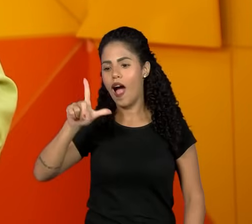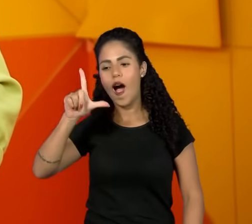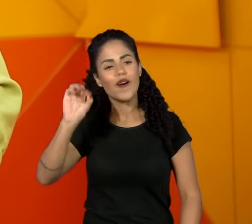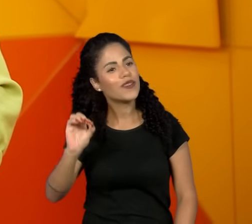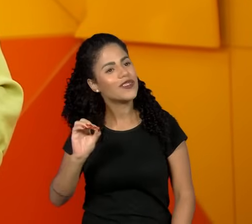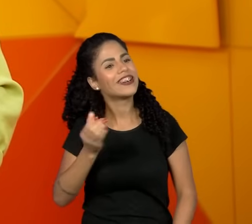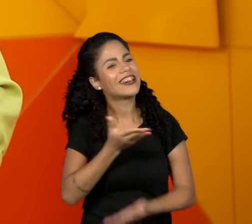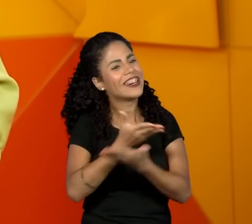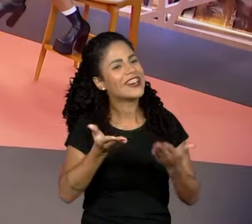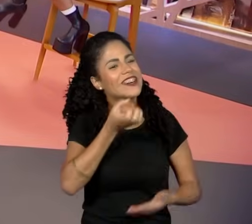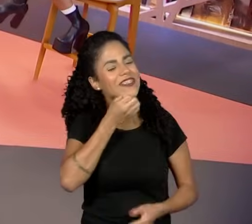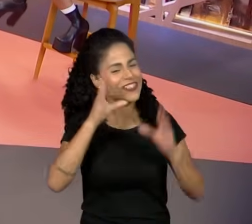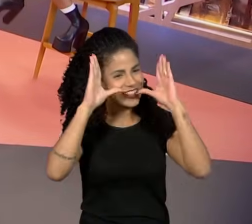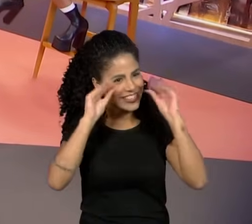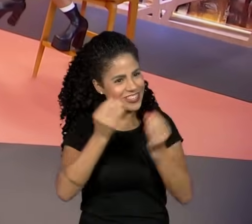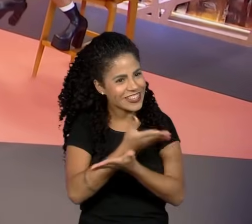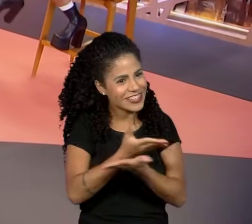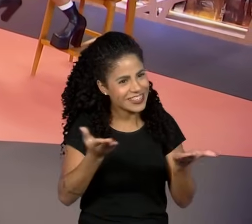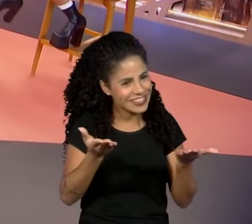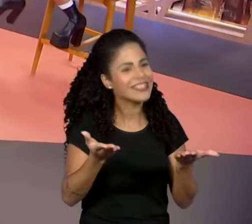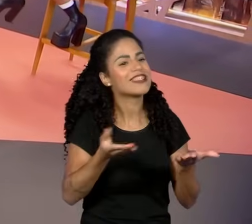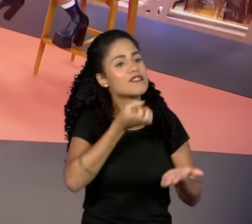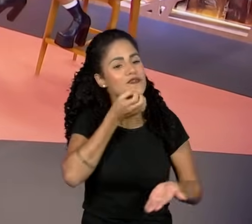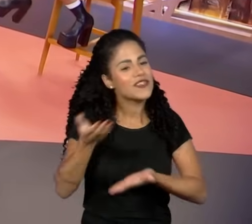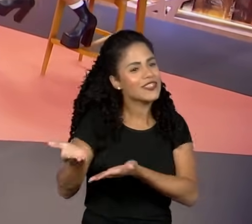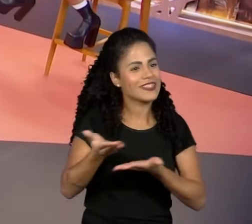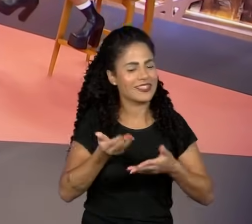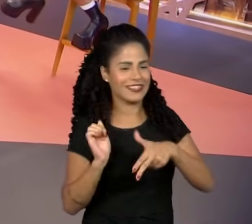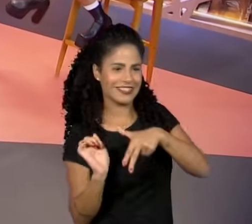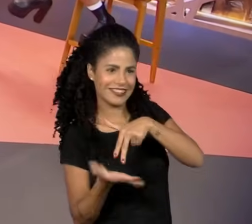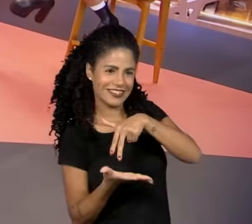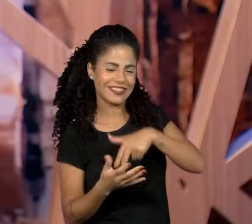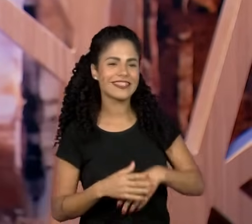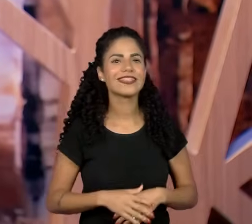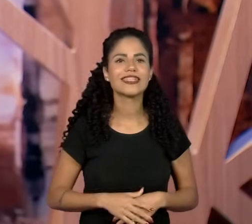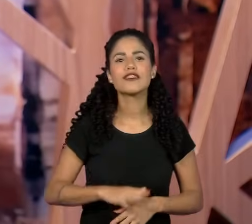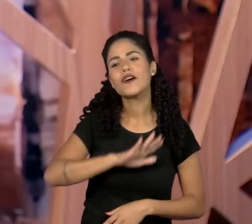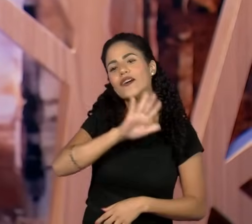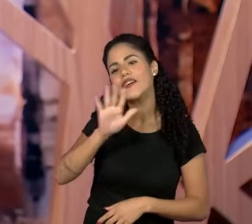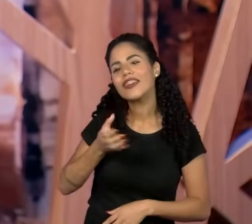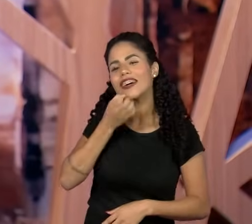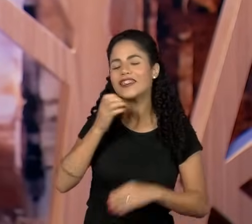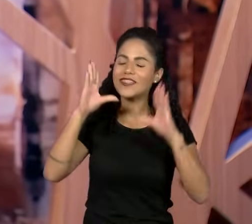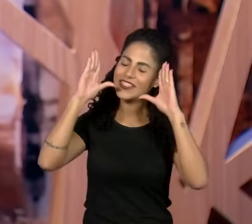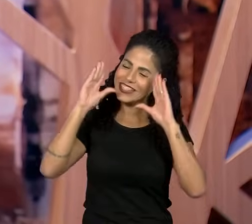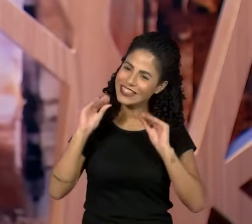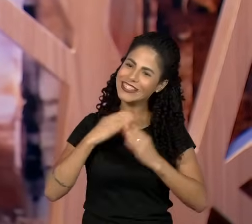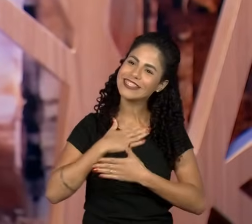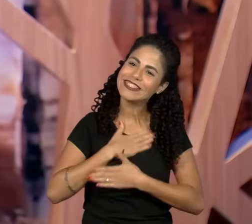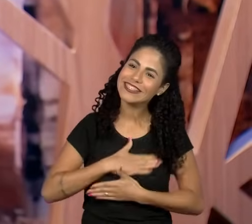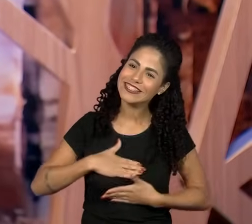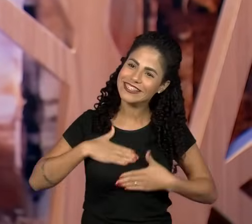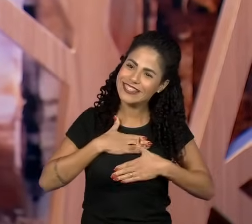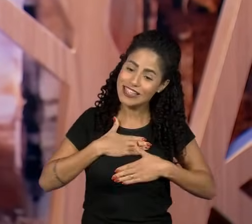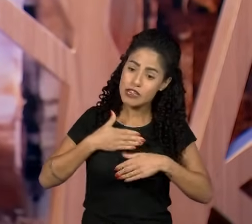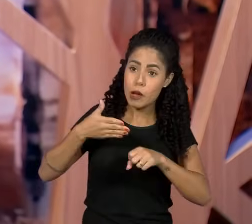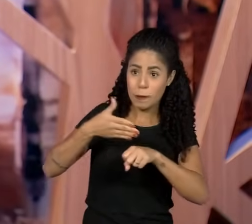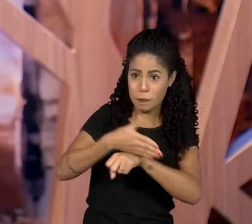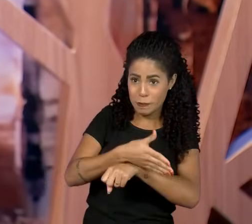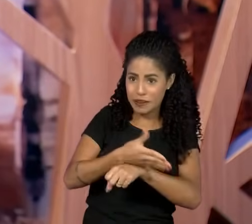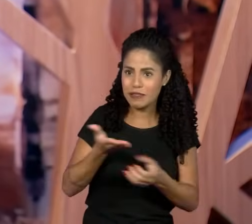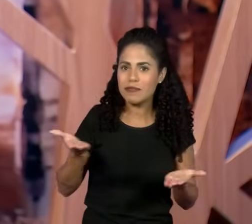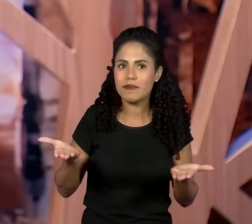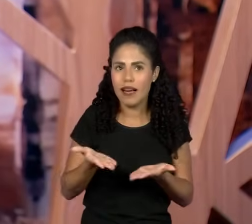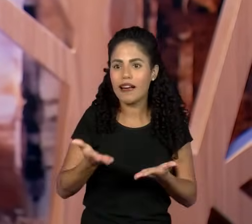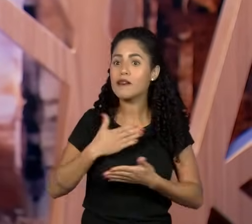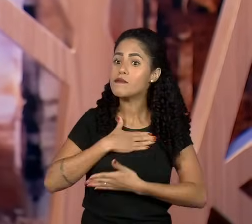noite, Papisa. Boa noite, Paulo. Sejam bem-vindos. Boa noite, Cris. Que prazer estar aqui com você. E muito